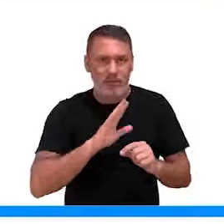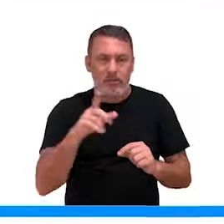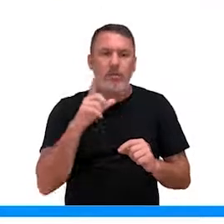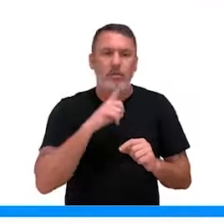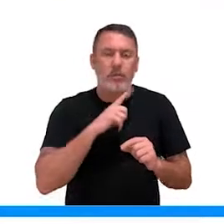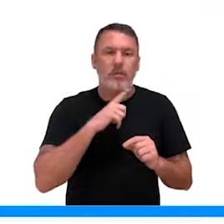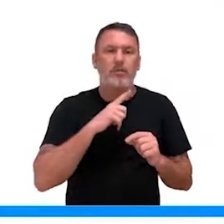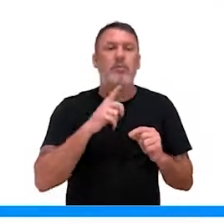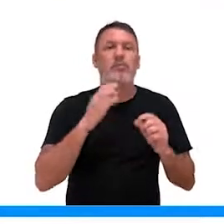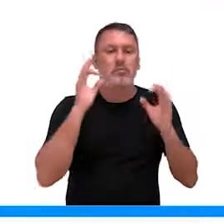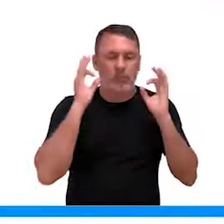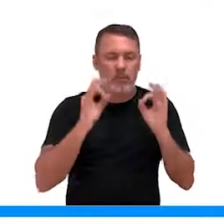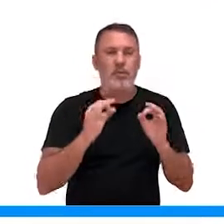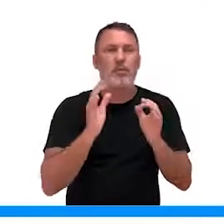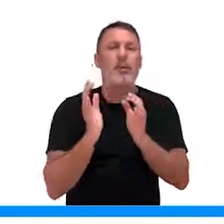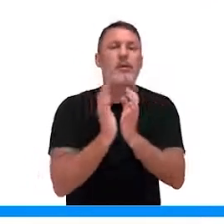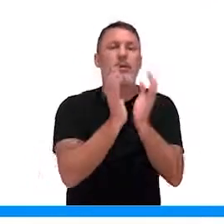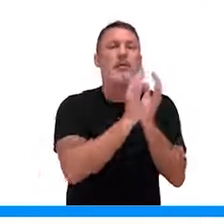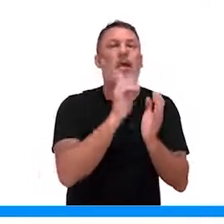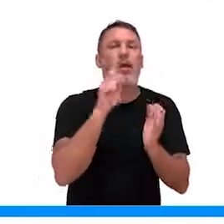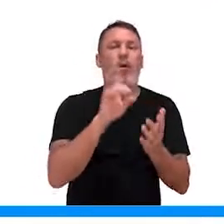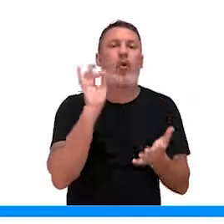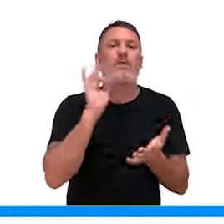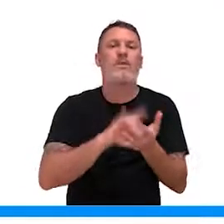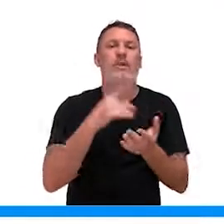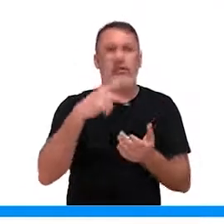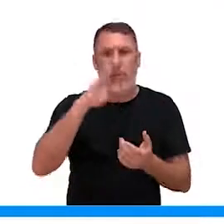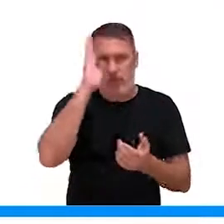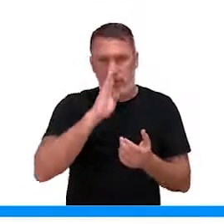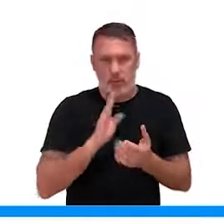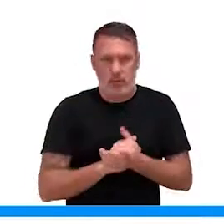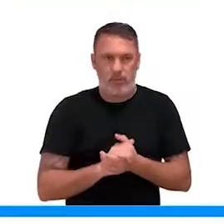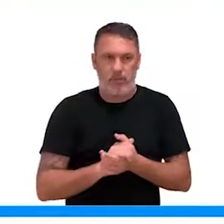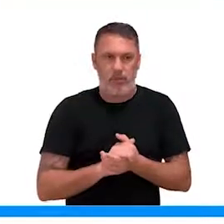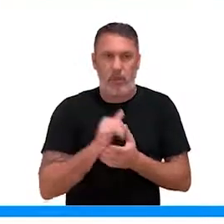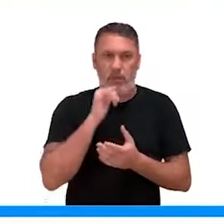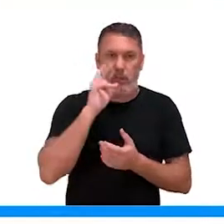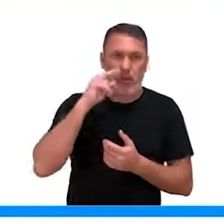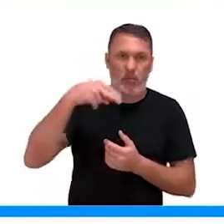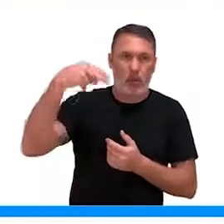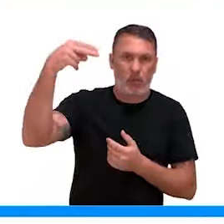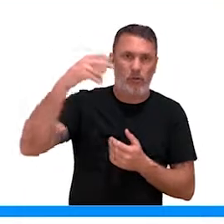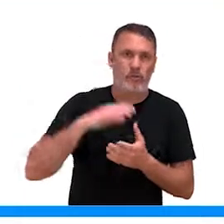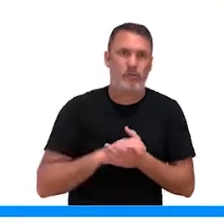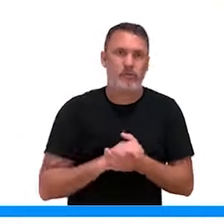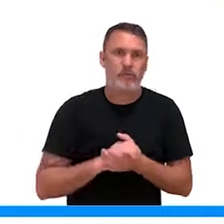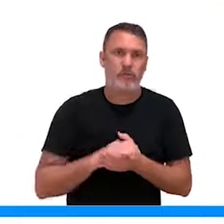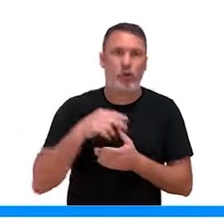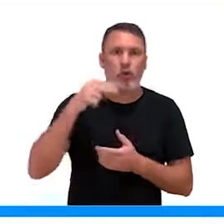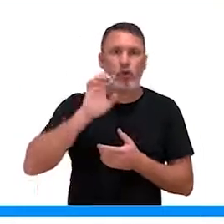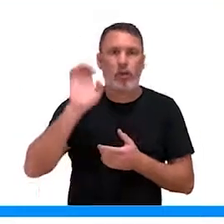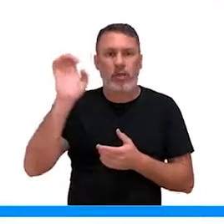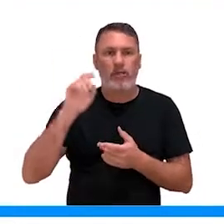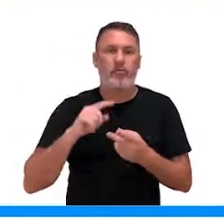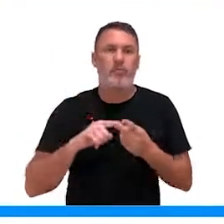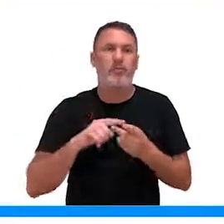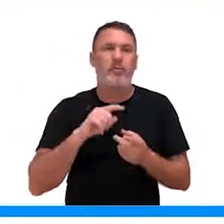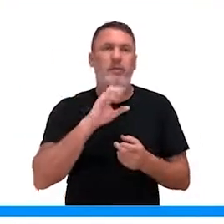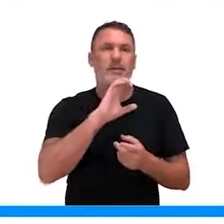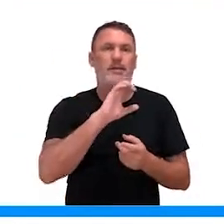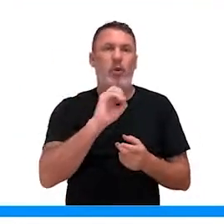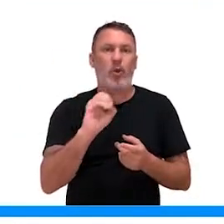tida, considerada, definida como a oficial no nosso país. Nós temos aqui Norte, Nordeste,